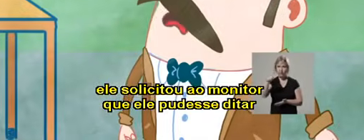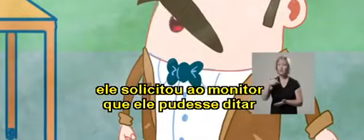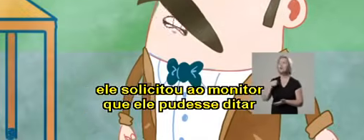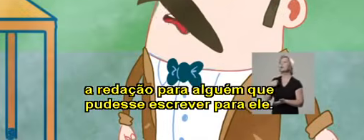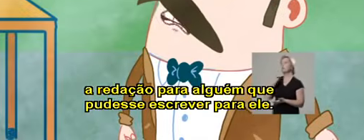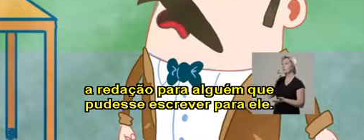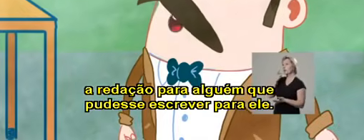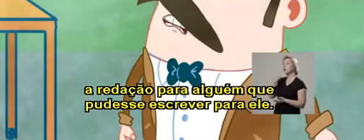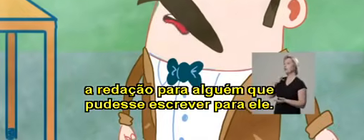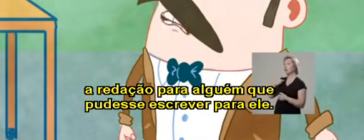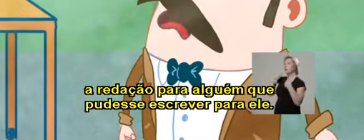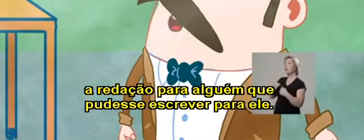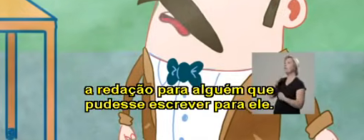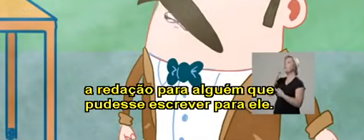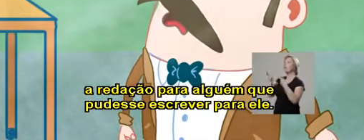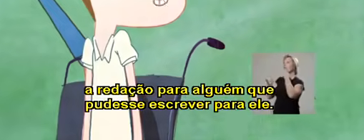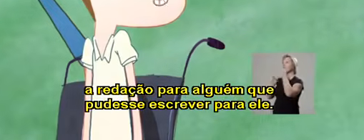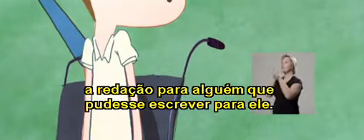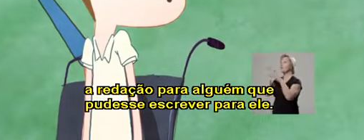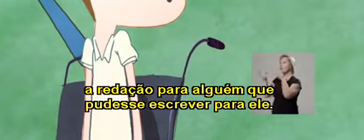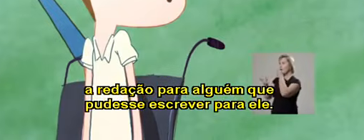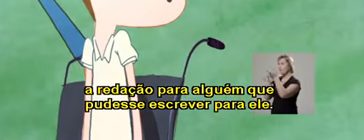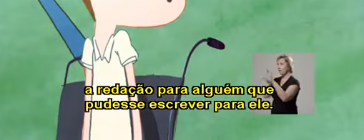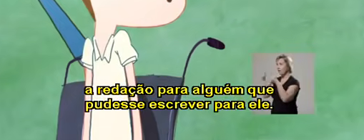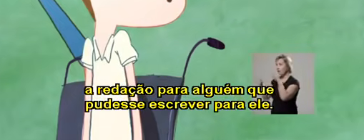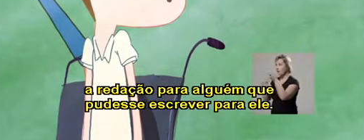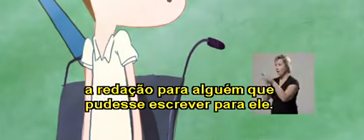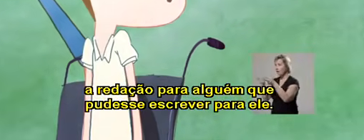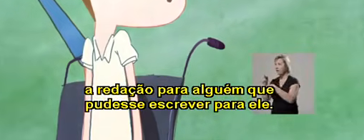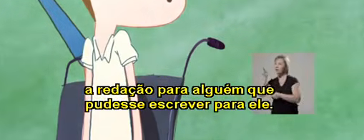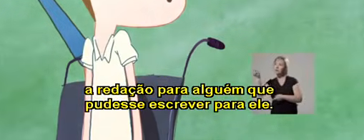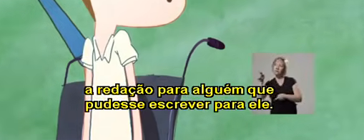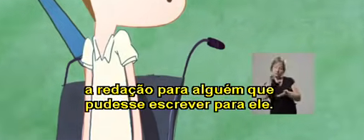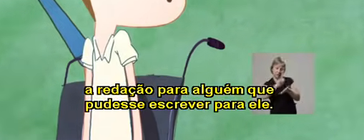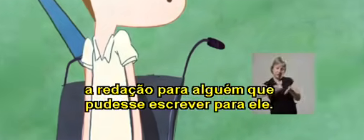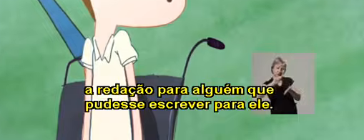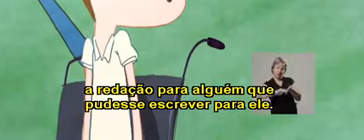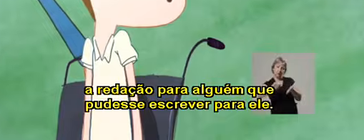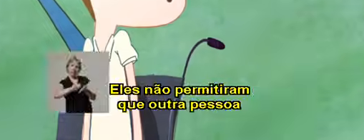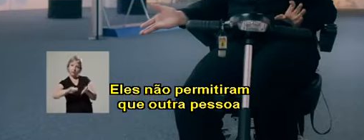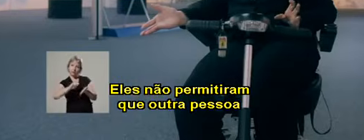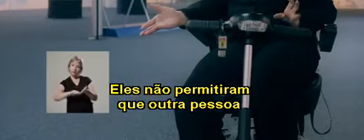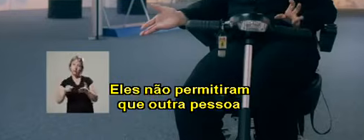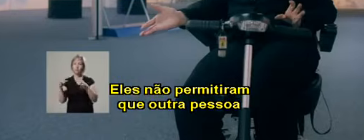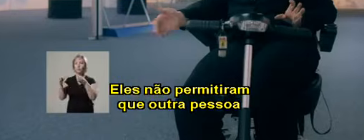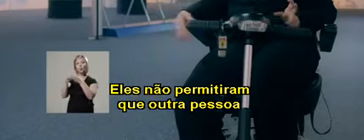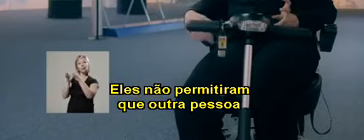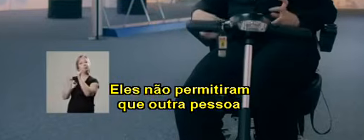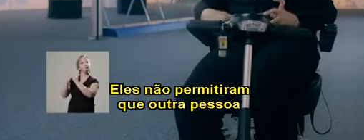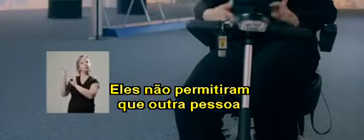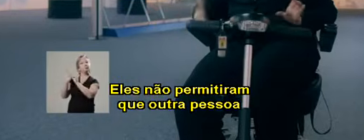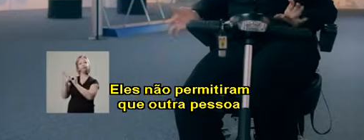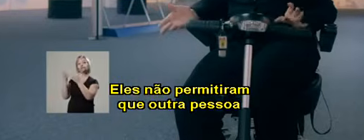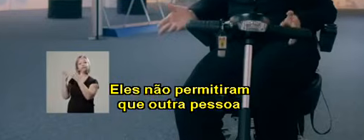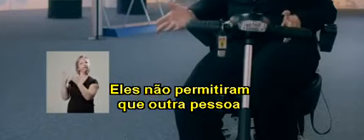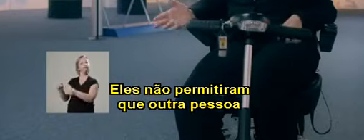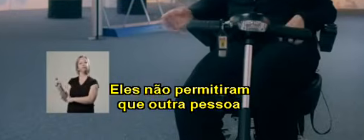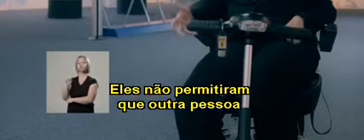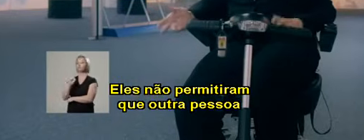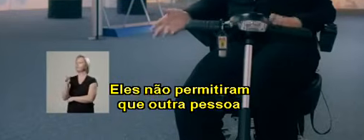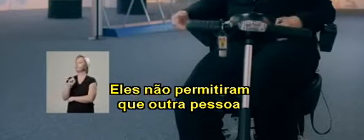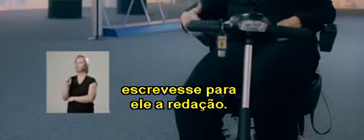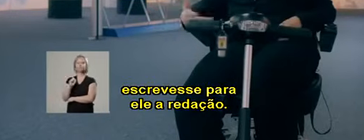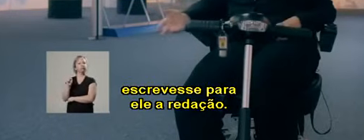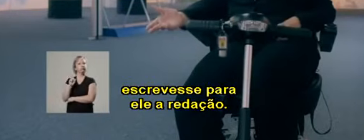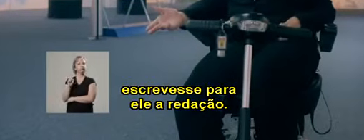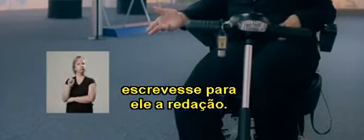pudesse ditar a prova, né, ditar a redação para alguém que pudesse escrever para ele. Eles não permitiram que